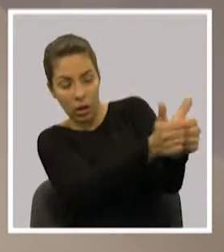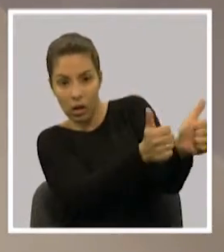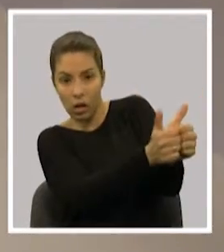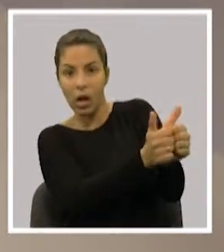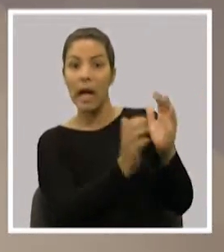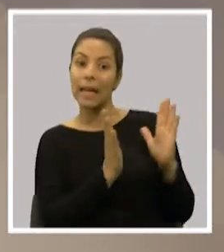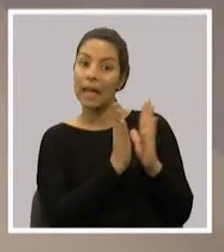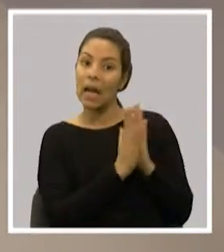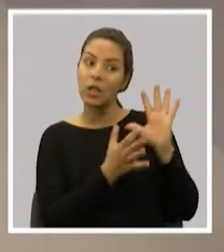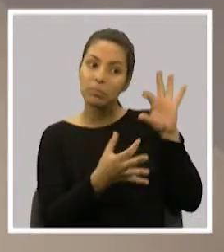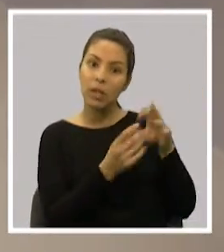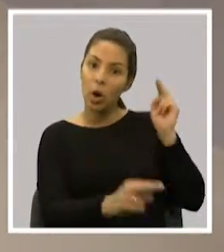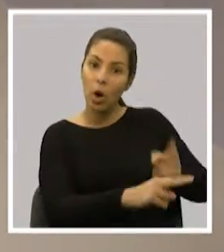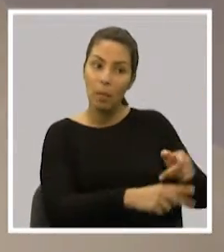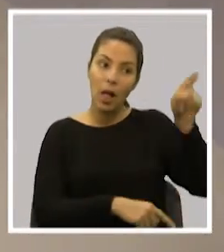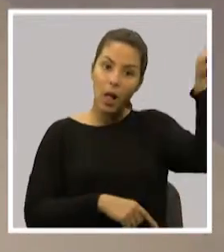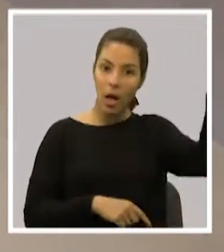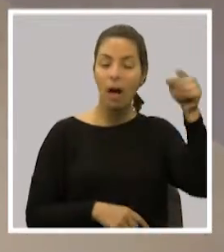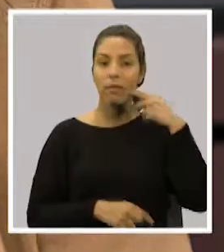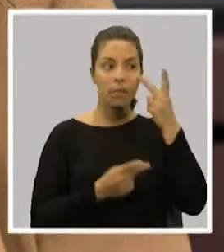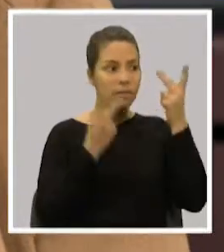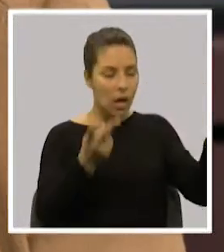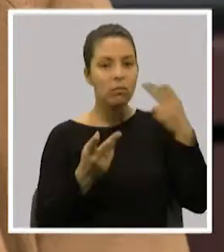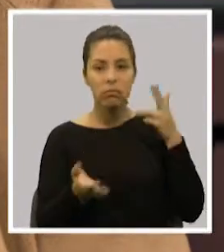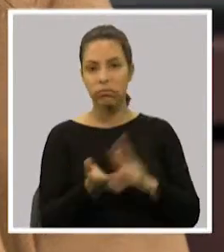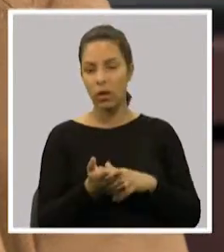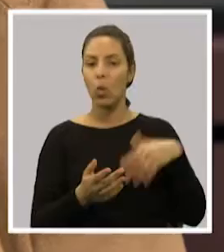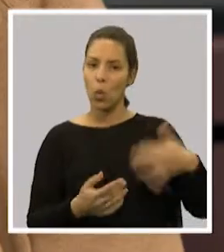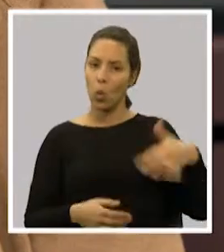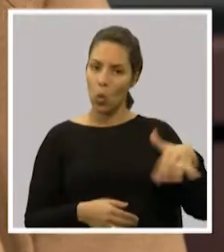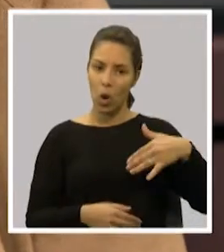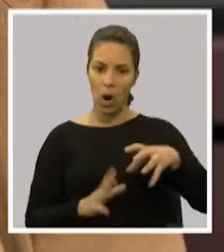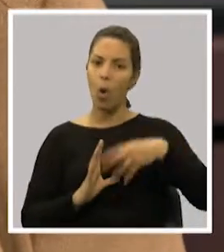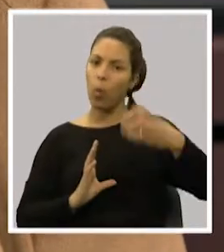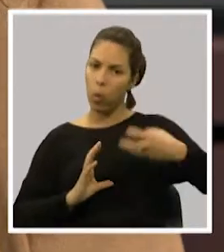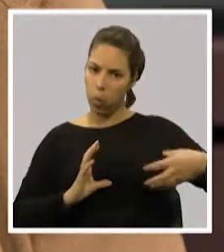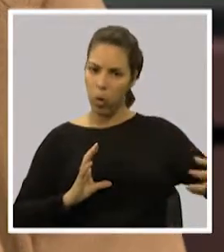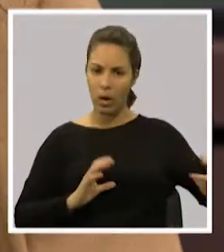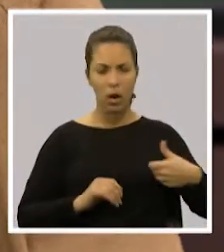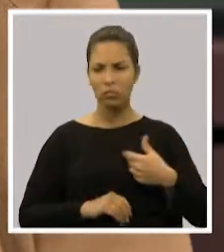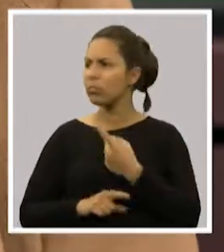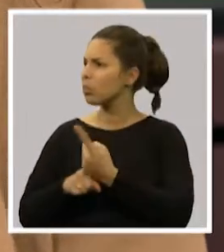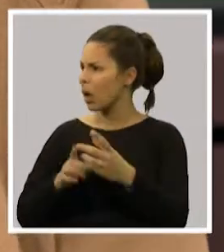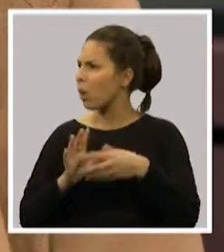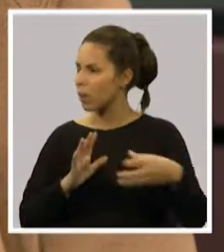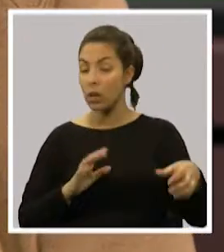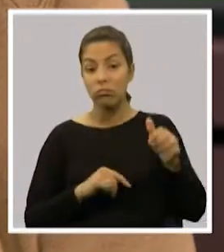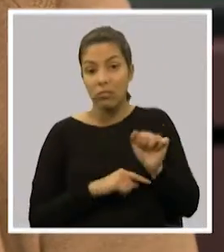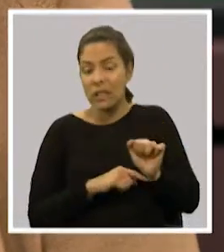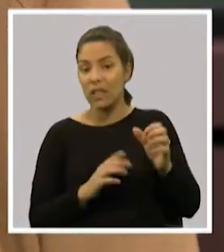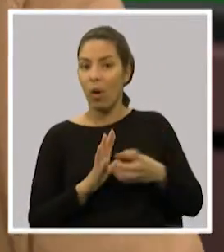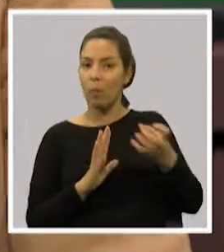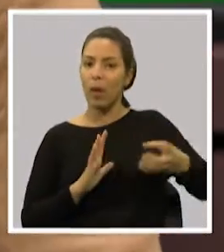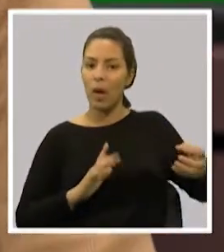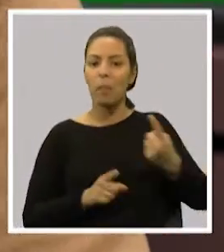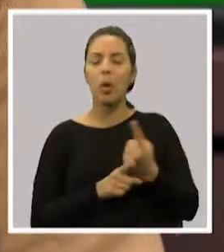regularmente a atividade da Santa Sé tem uma noção de que se trata de uma realidade muito complexa e que Como assim muitas complexa? é muito complexa,